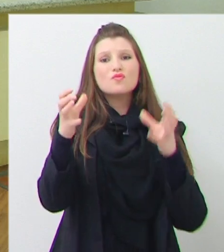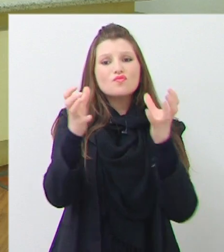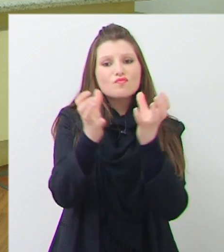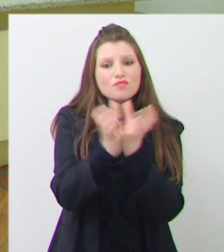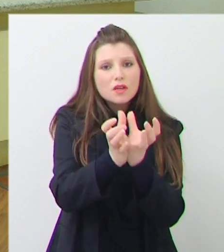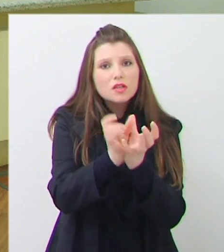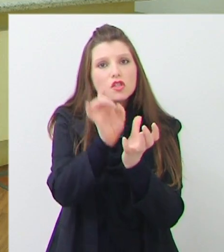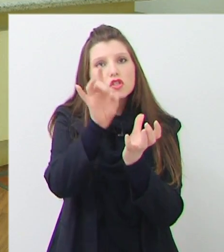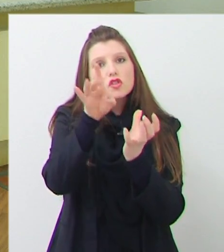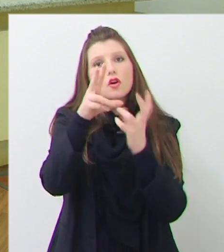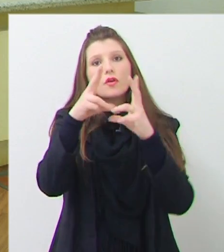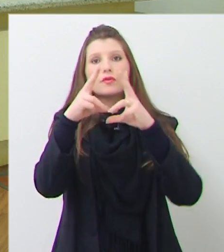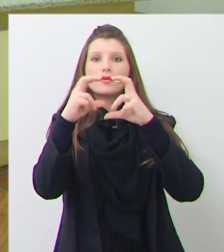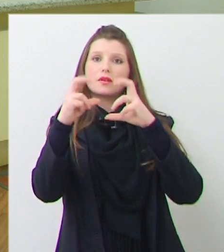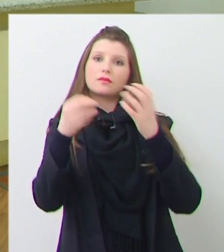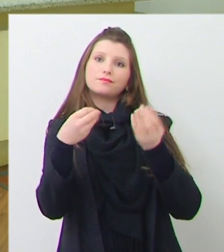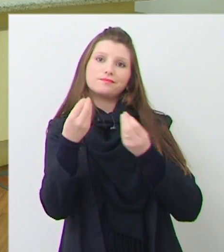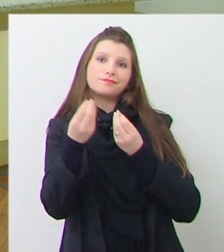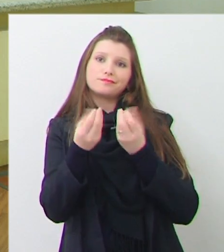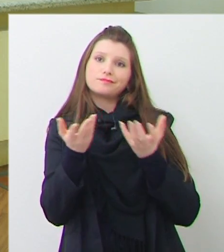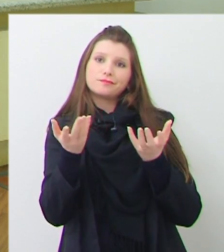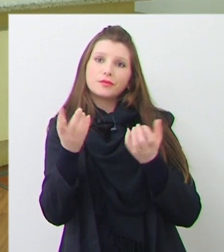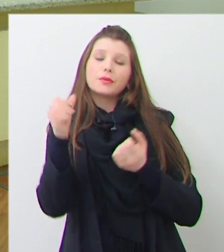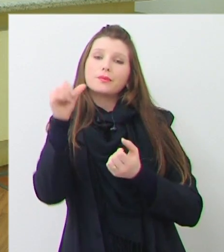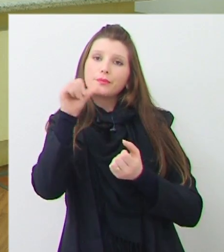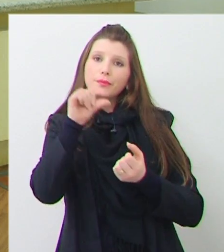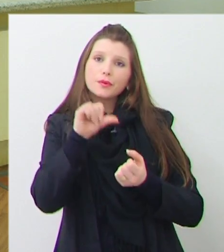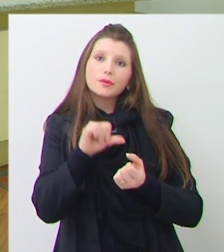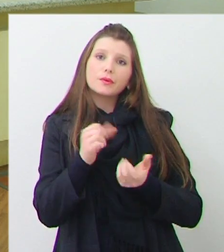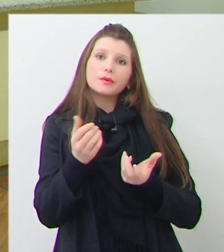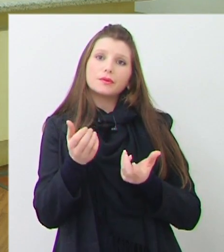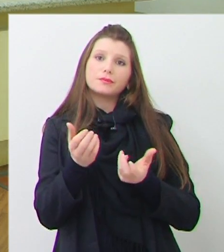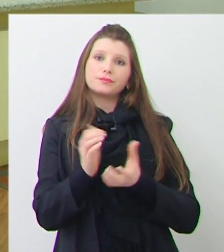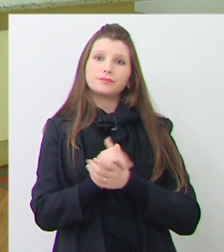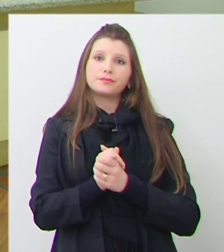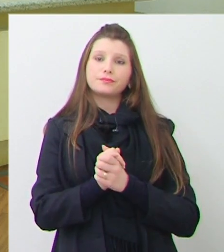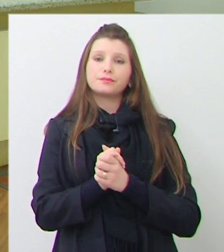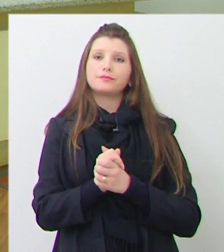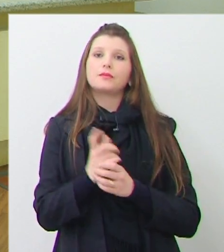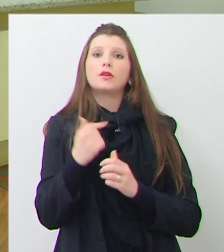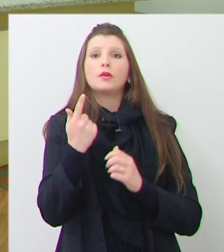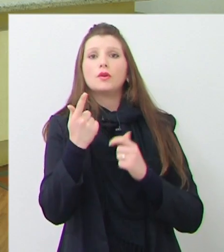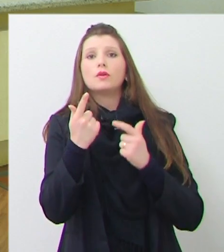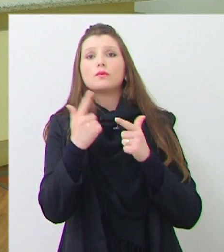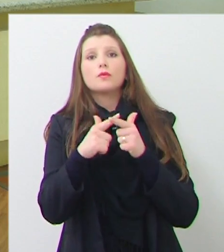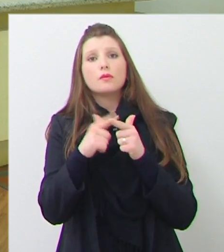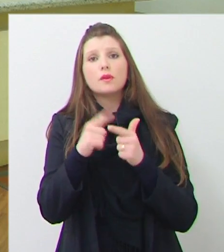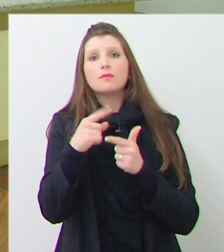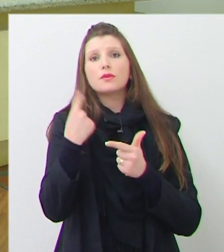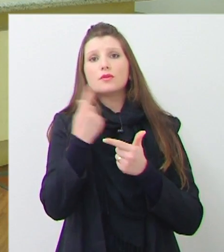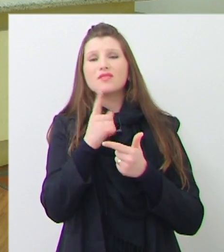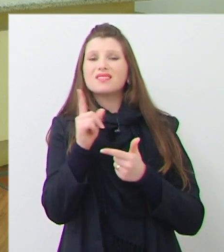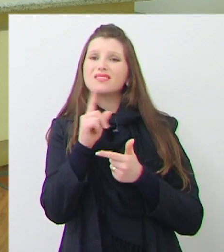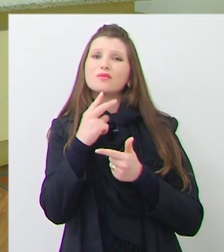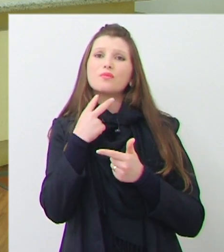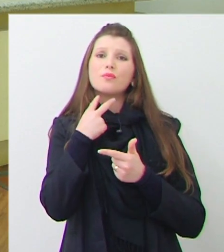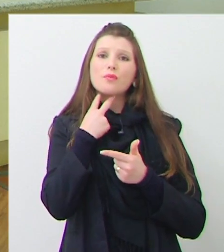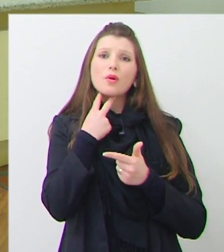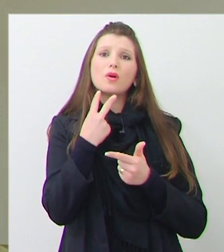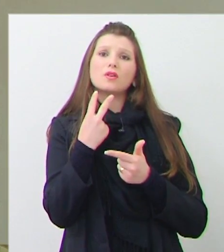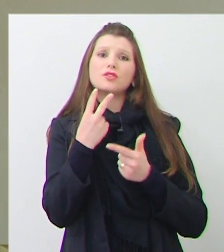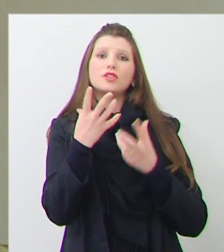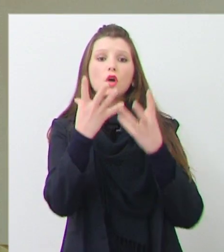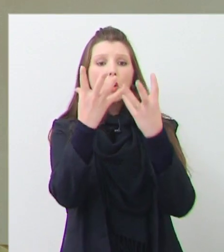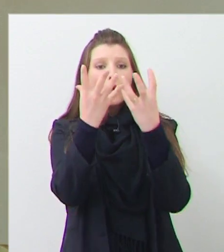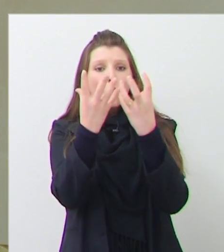daí sim as coisas vão piorarem. Com certeza. Eu acho que não tenho dúvida. E outra situação, né? Nós não podemos enxugar